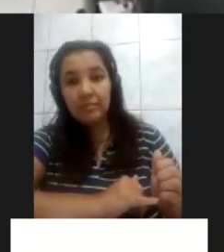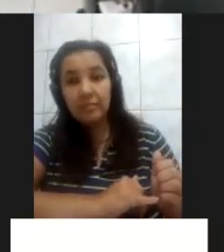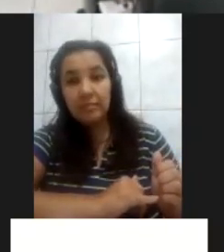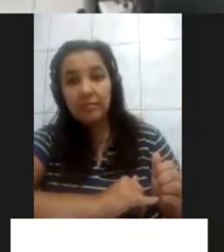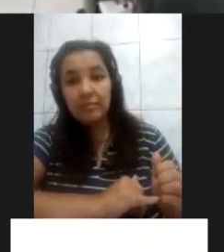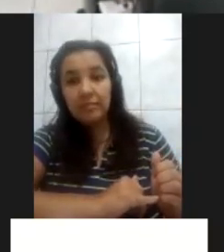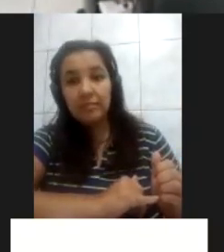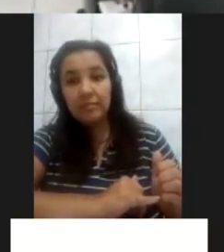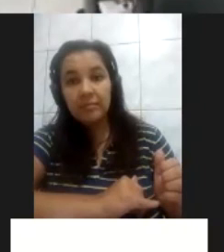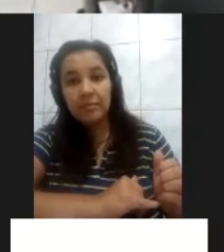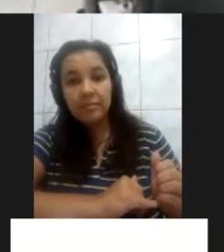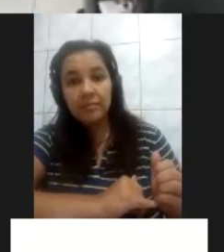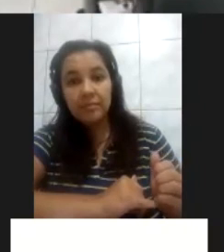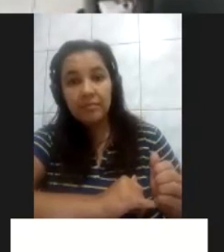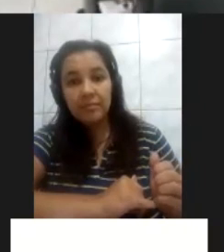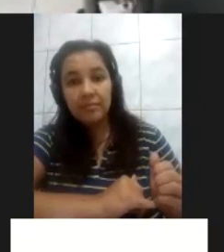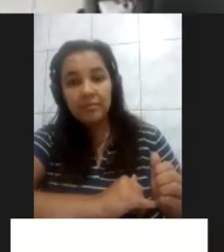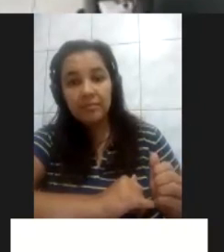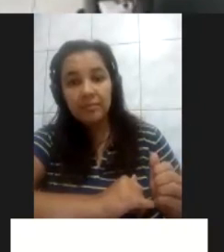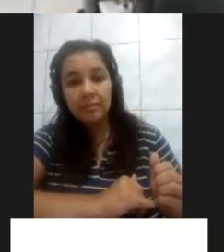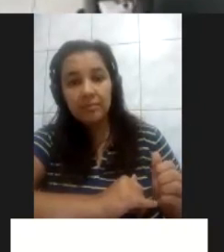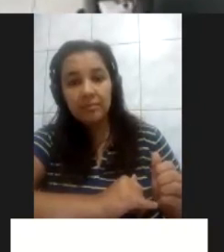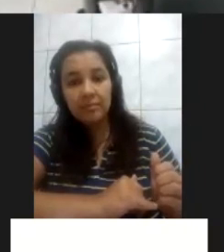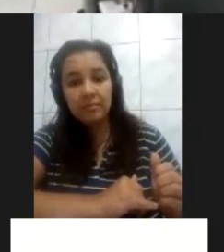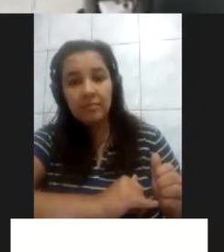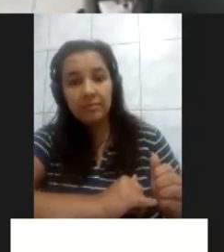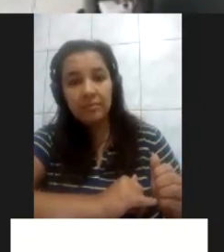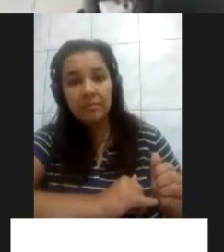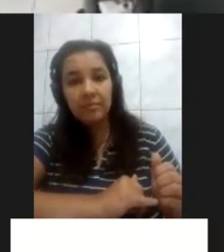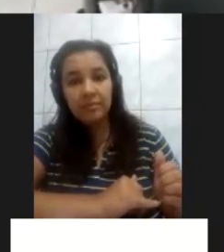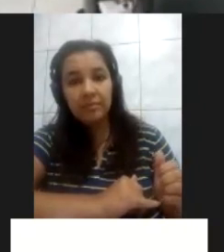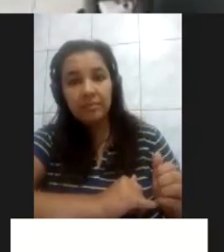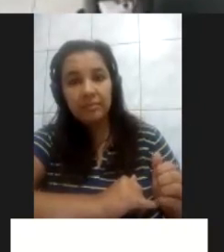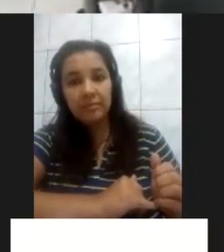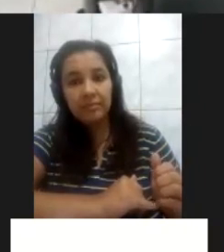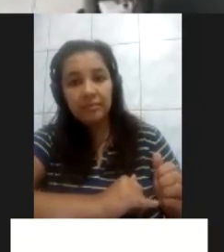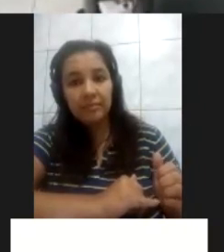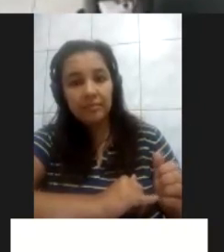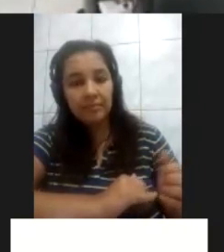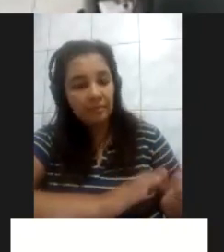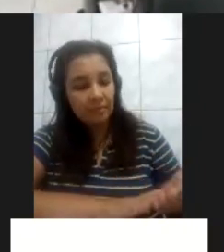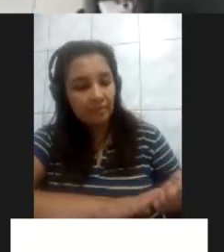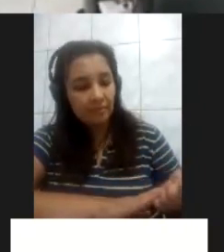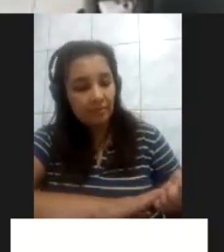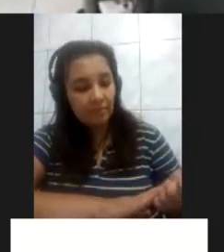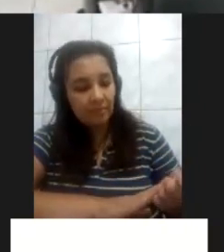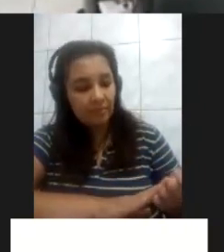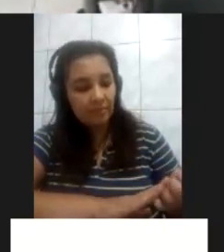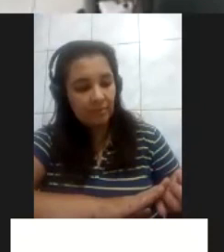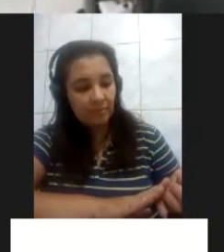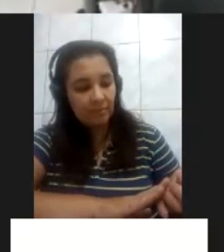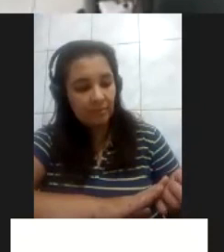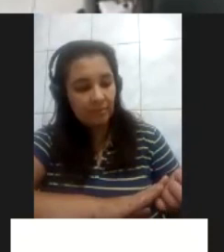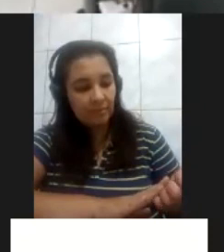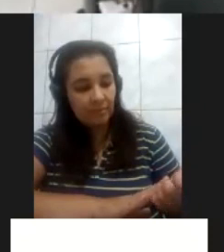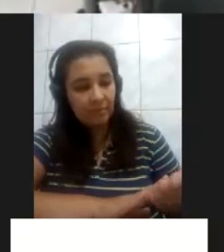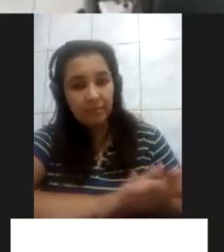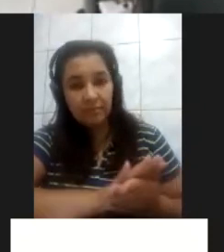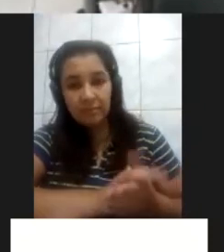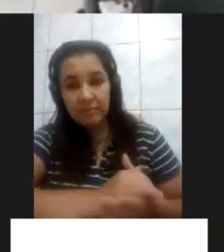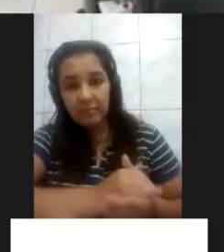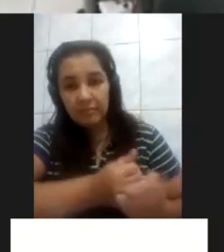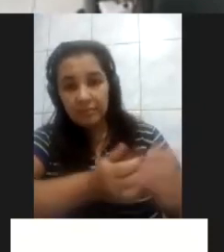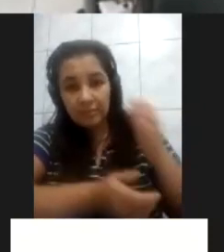nós. A Cris, gratidão pelo curso. Que bom que você gostou. Obrigada, menina. Sandra, aqui, ó. Trabalhar